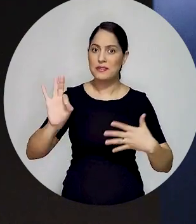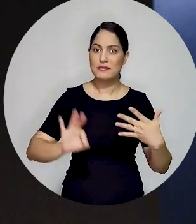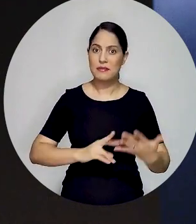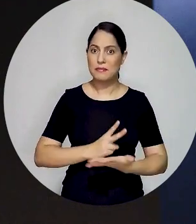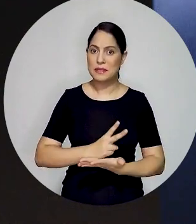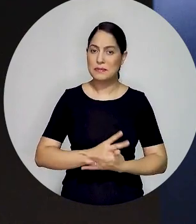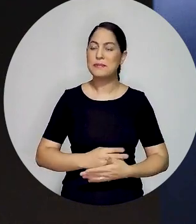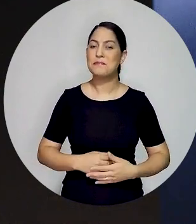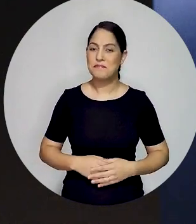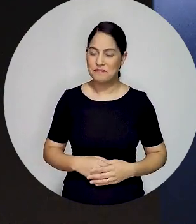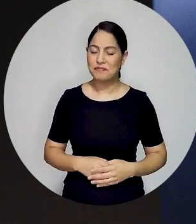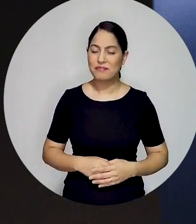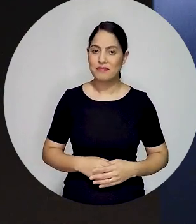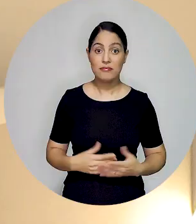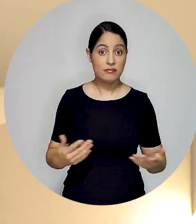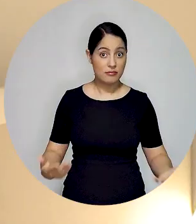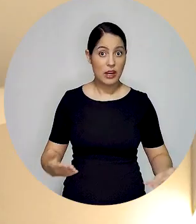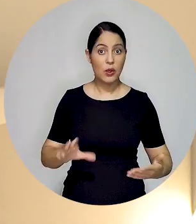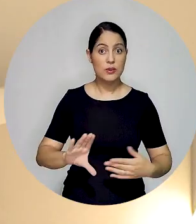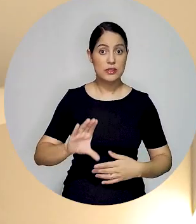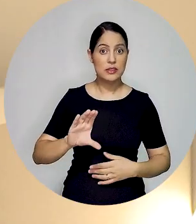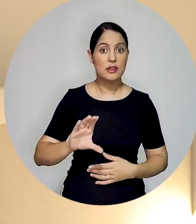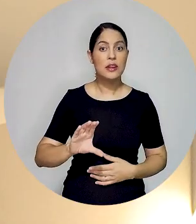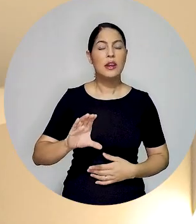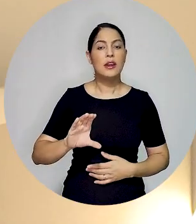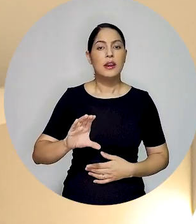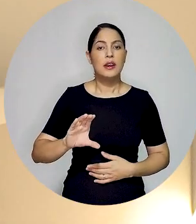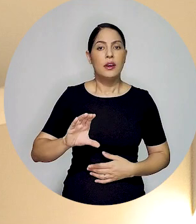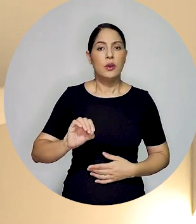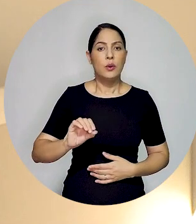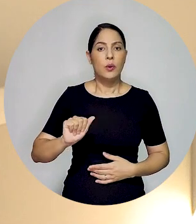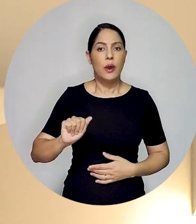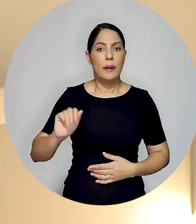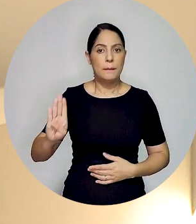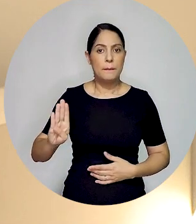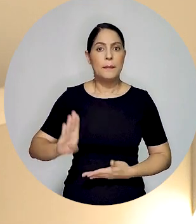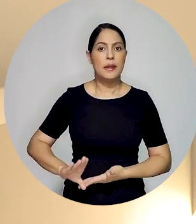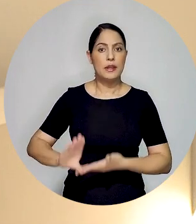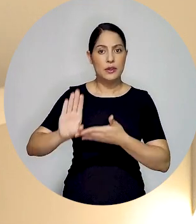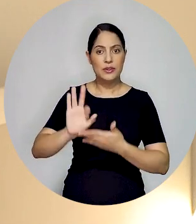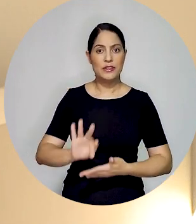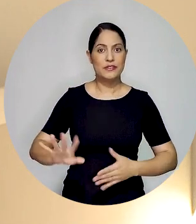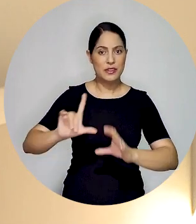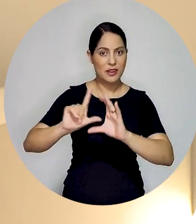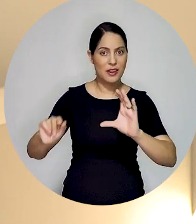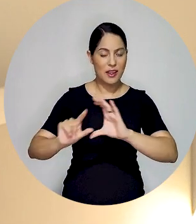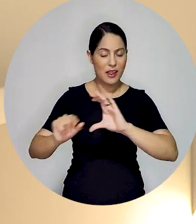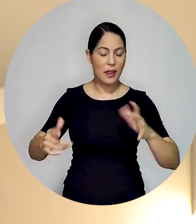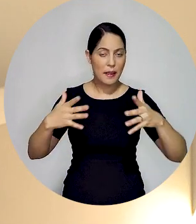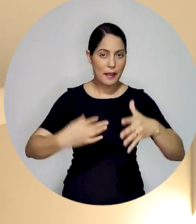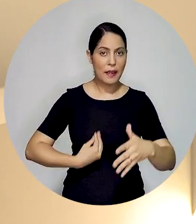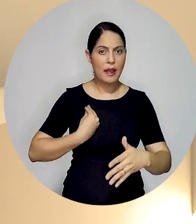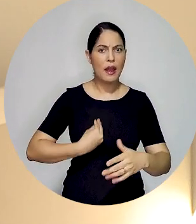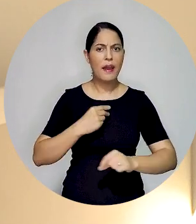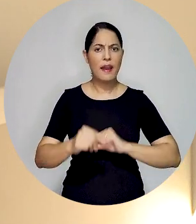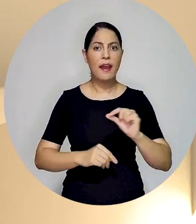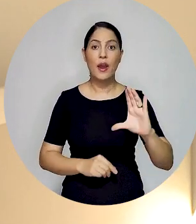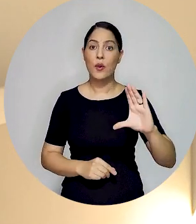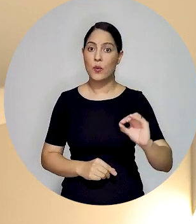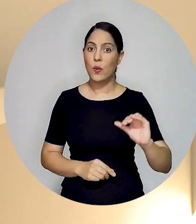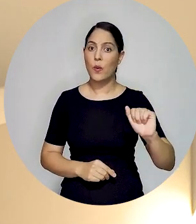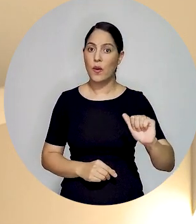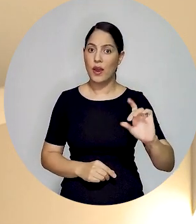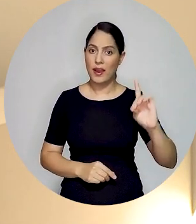entidade. Acompanhe na entrevista. O Conselho Federal da Ordem dos Advogados do Brasil participou por meio da Comissão Nacional da Mulher Advogada